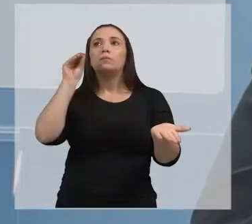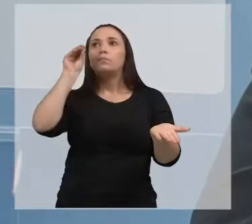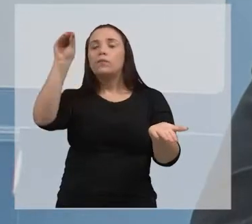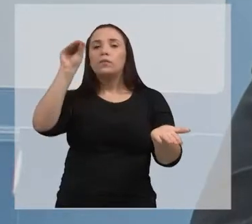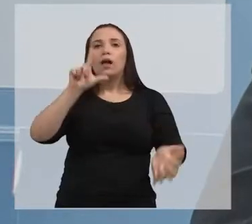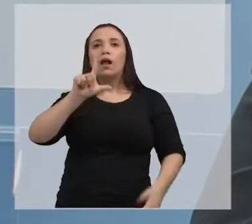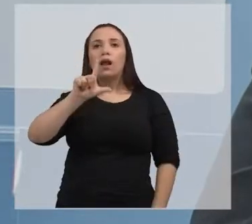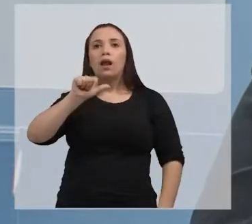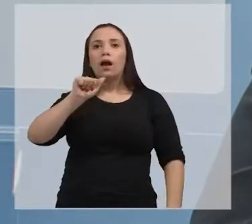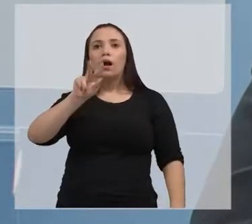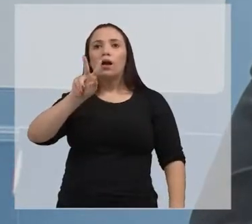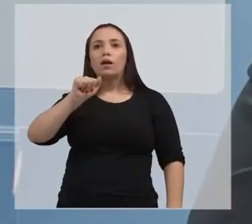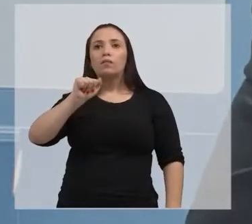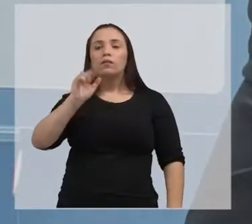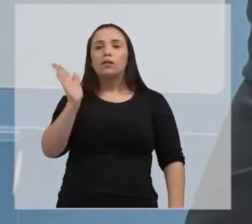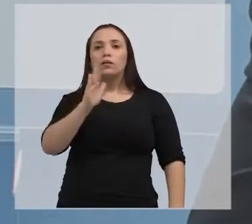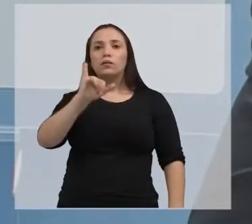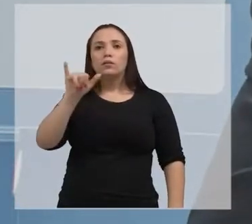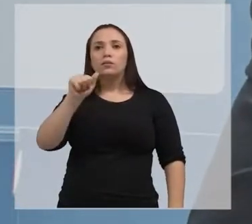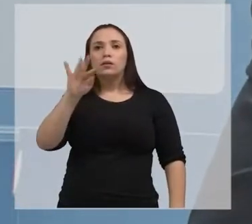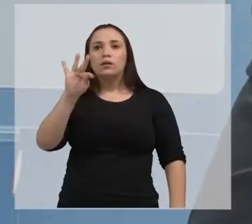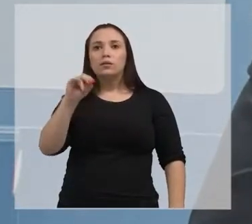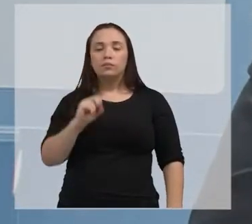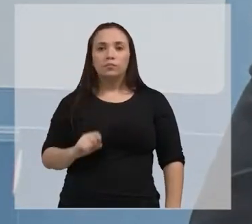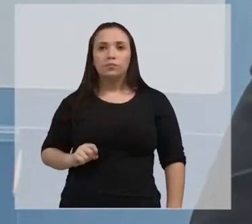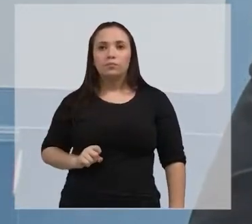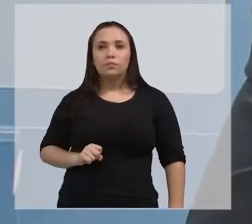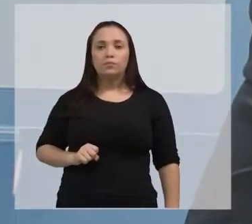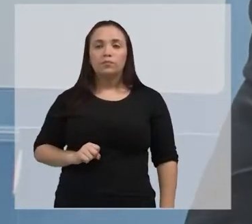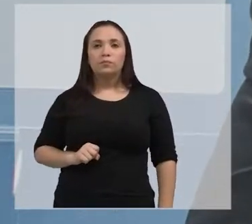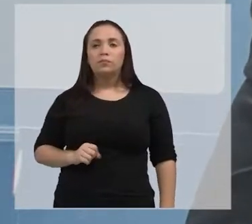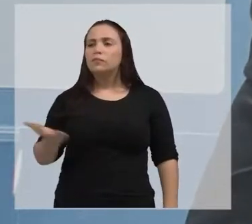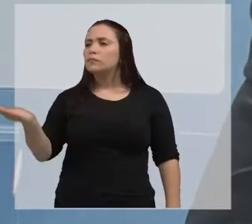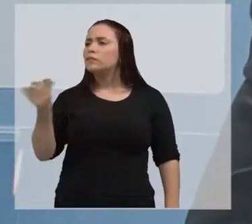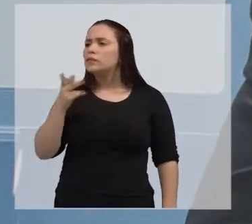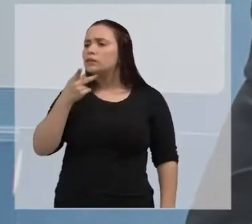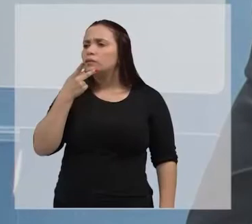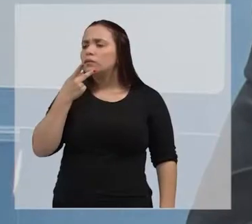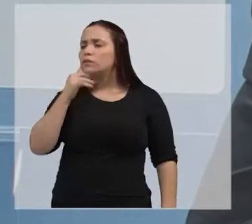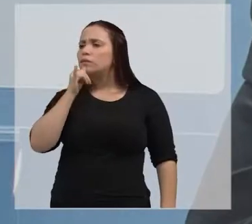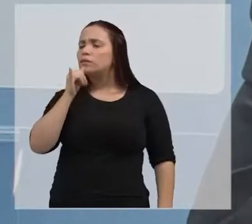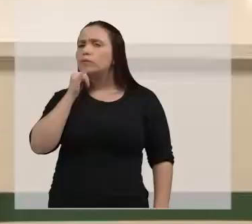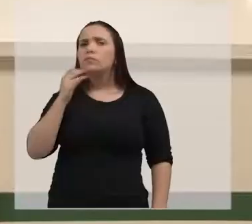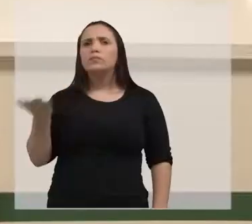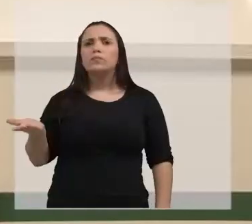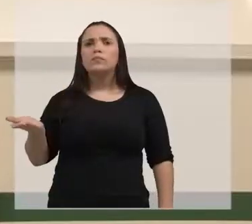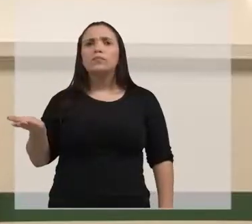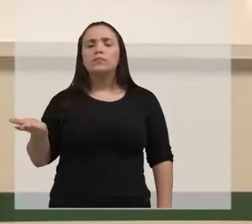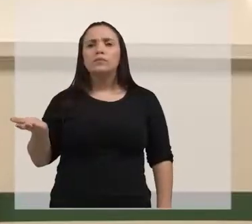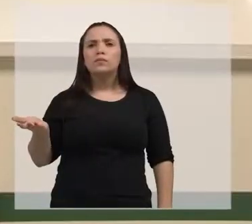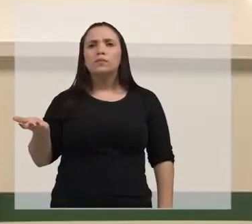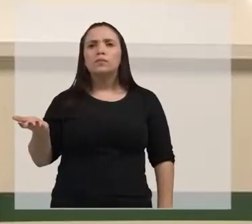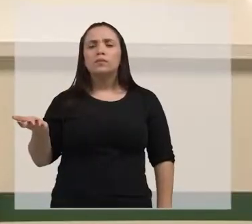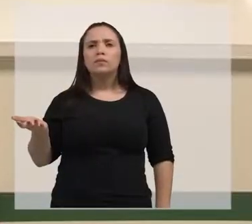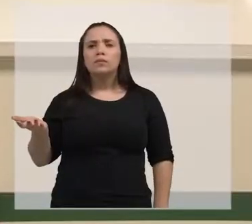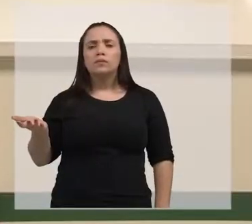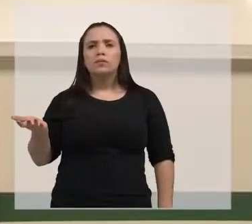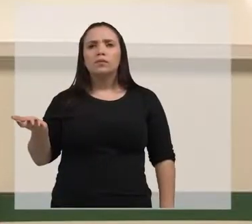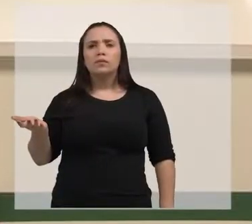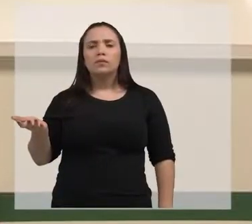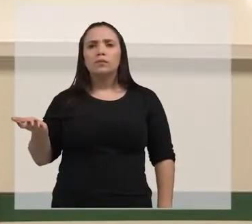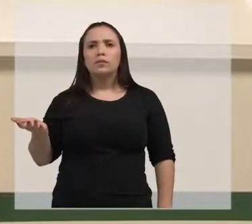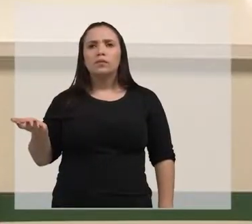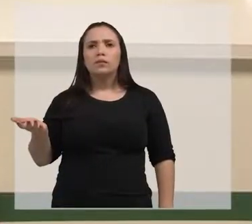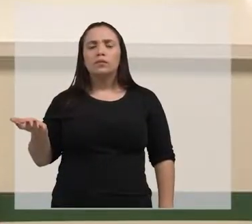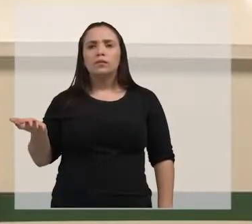Jato. Dizem aí uma figura da extrema-direita aí. Não, tem várias. Um deputado aqui, deputado